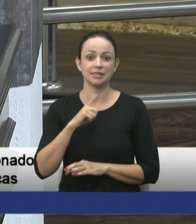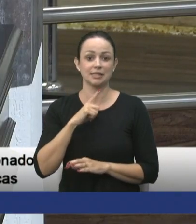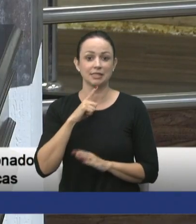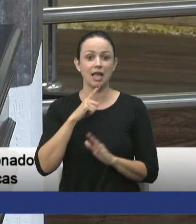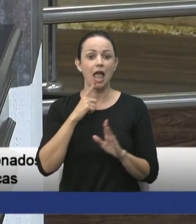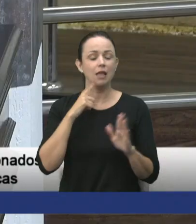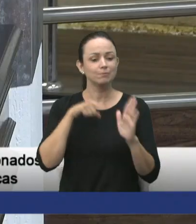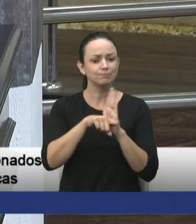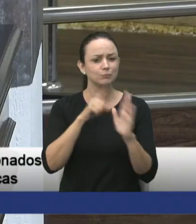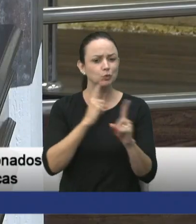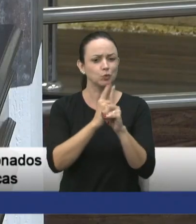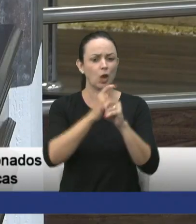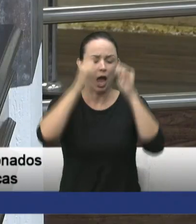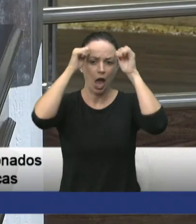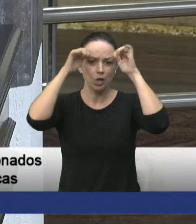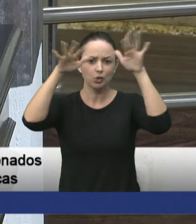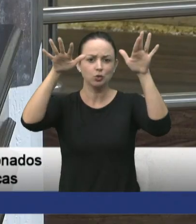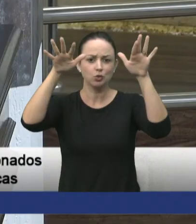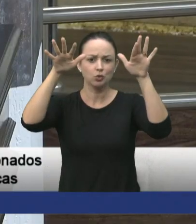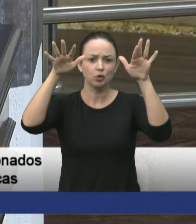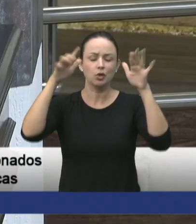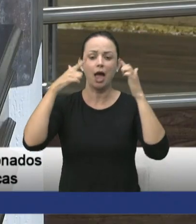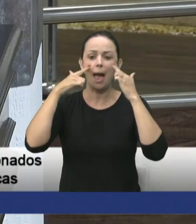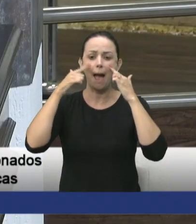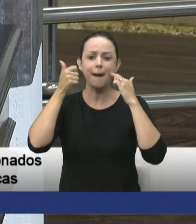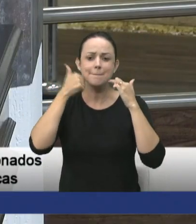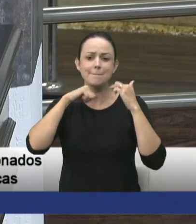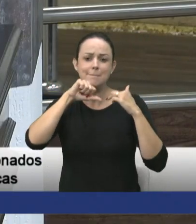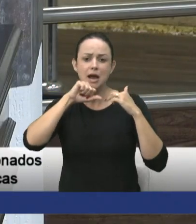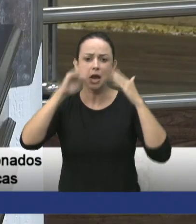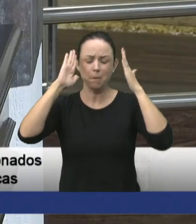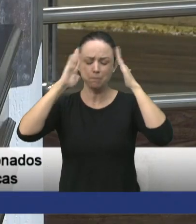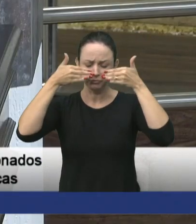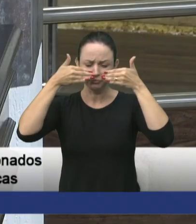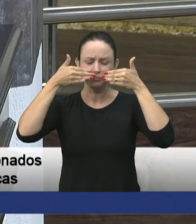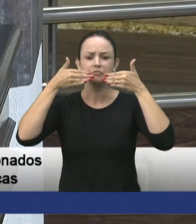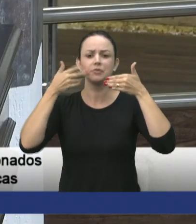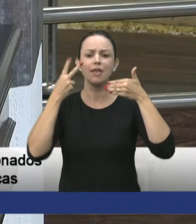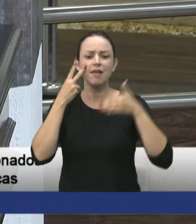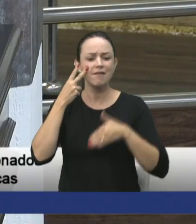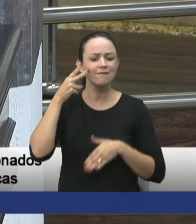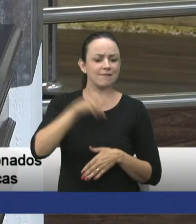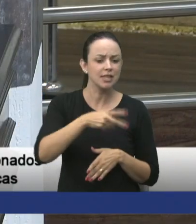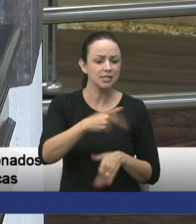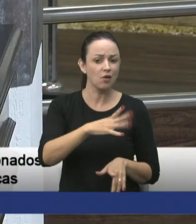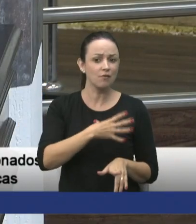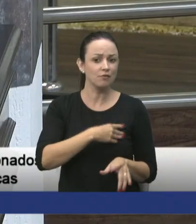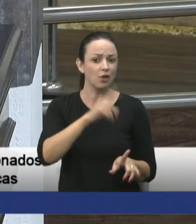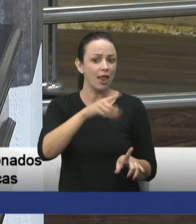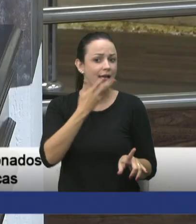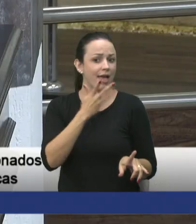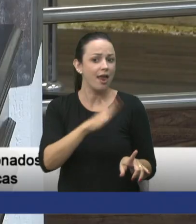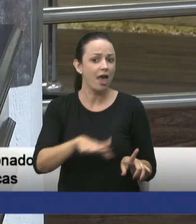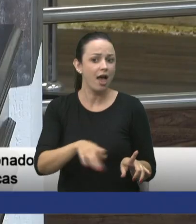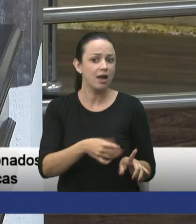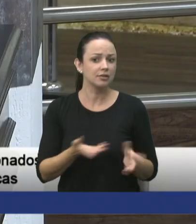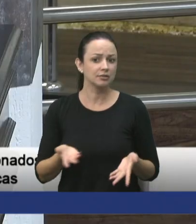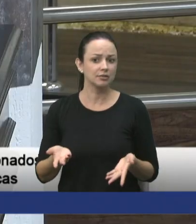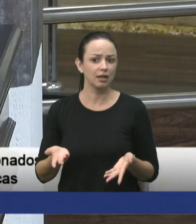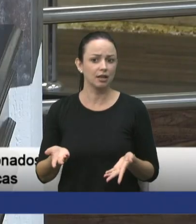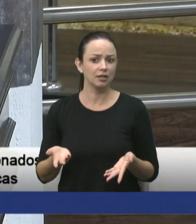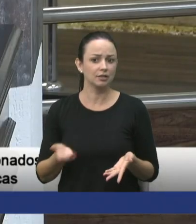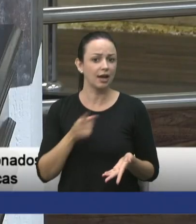do autismo, ela fecha o olhar de enxergar o seu filho como uma criança. E a criança, ela